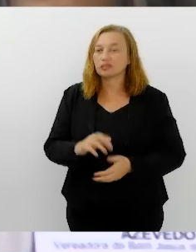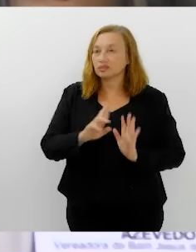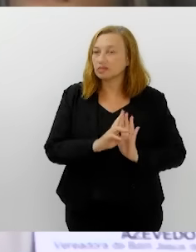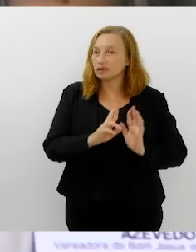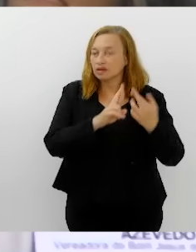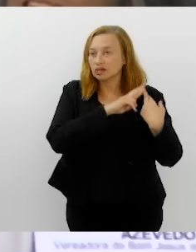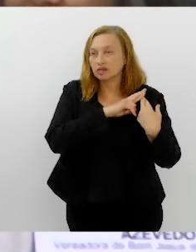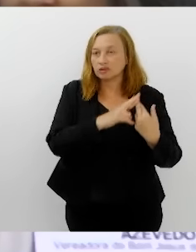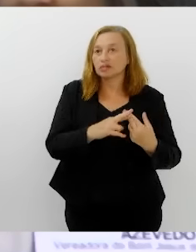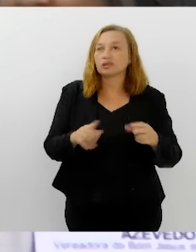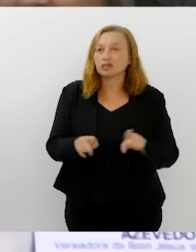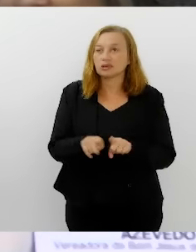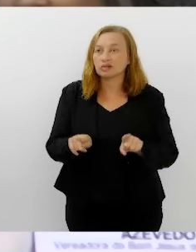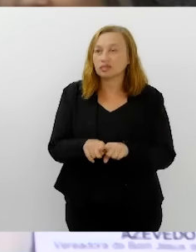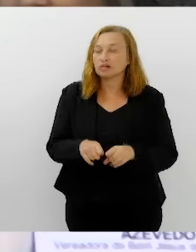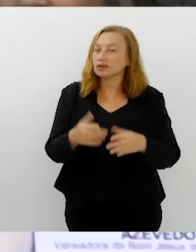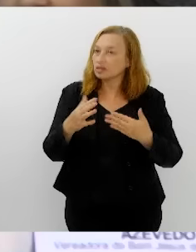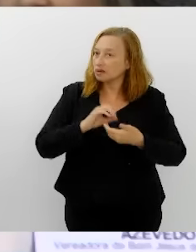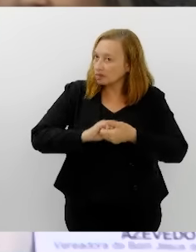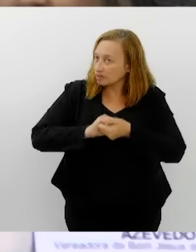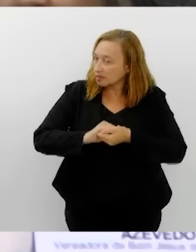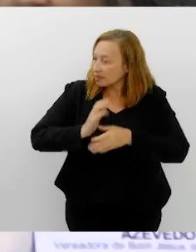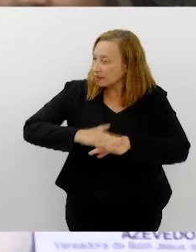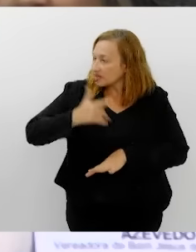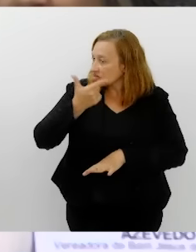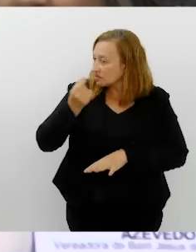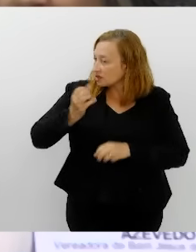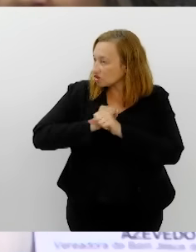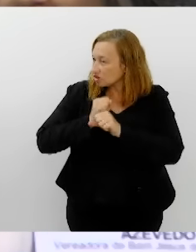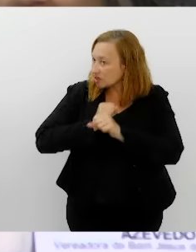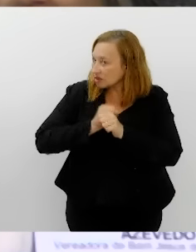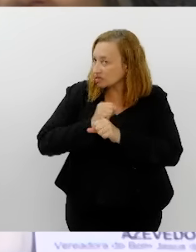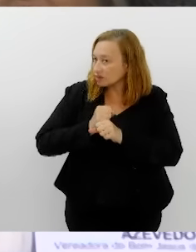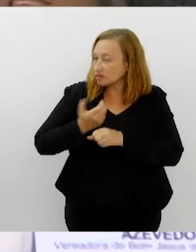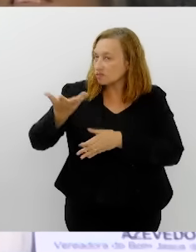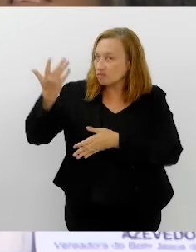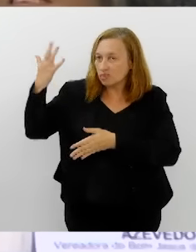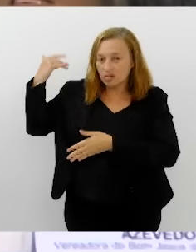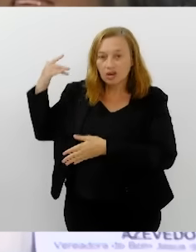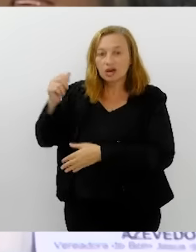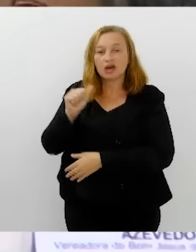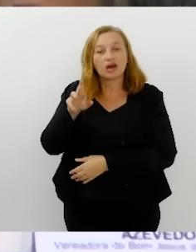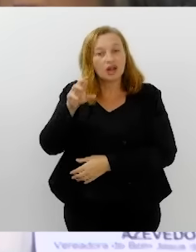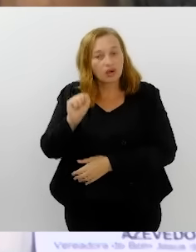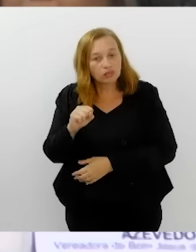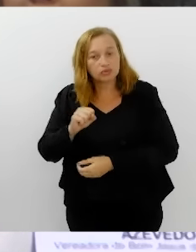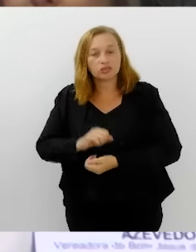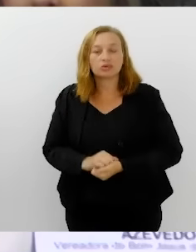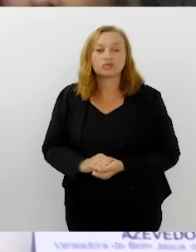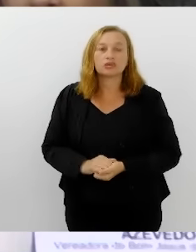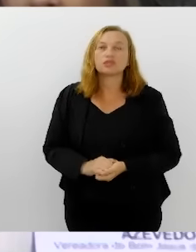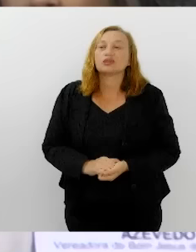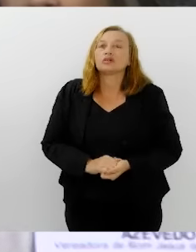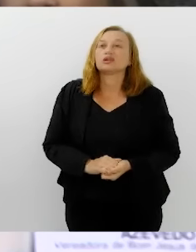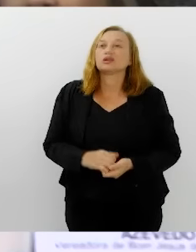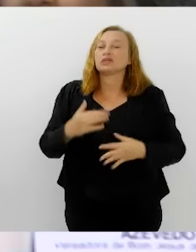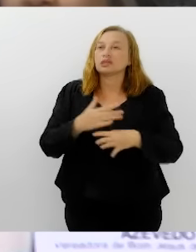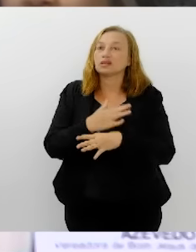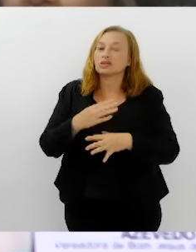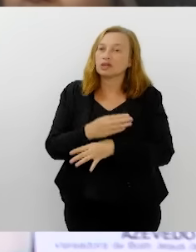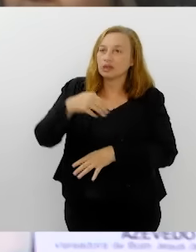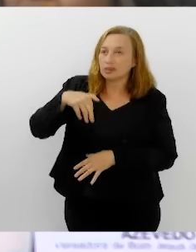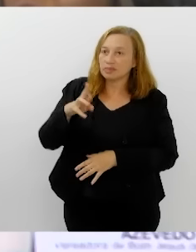ter também me apresentado há mais de 20 anos, há quase 20 anos atrás, os arautos, também na cidade de Miracema, e todo